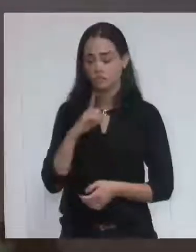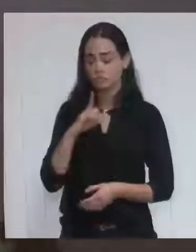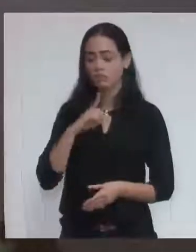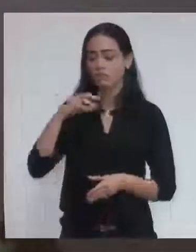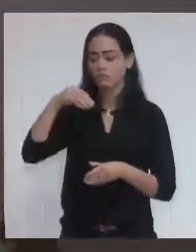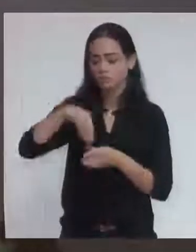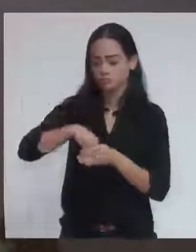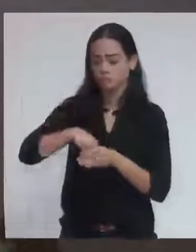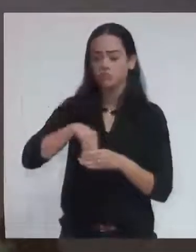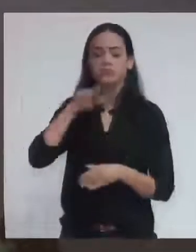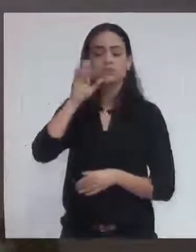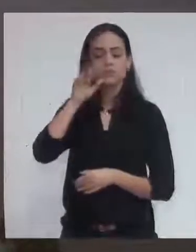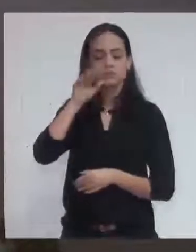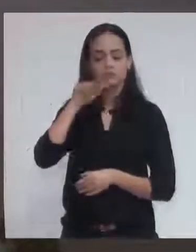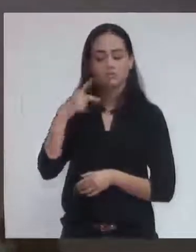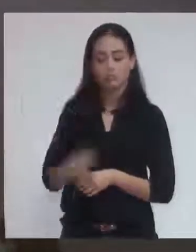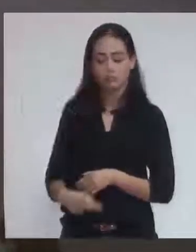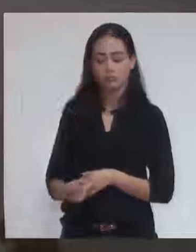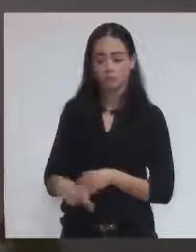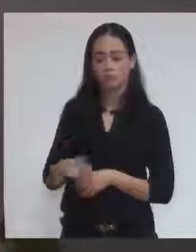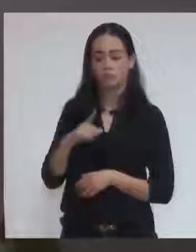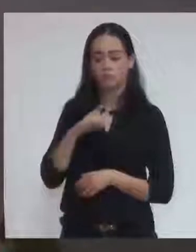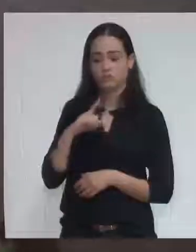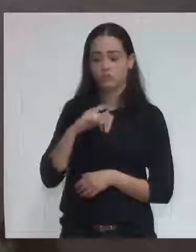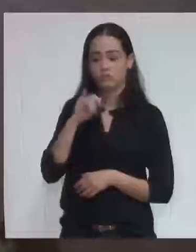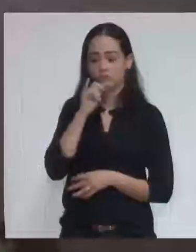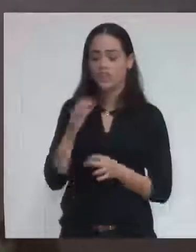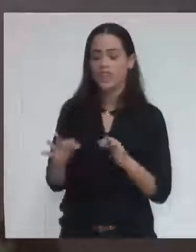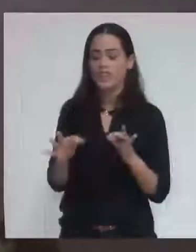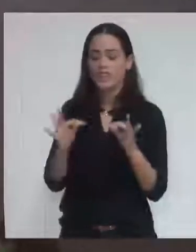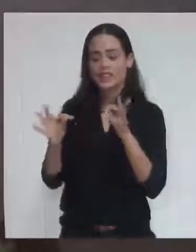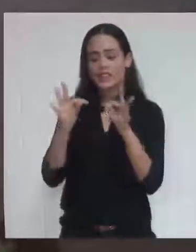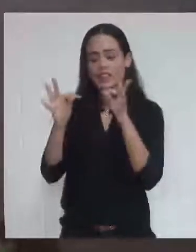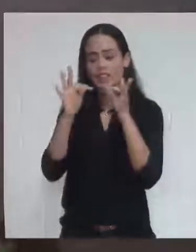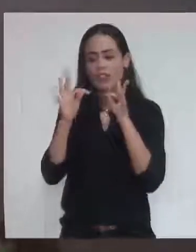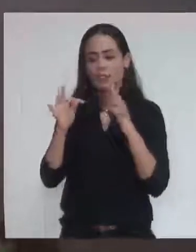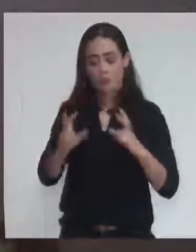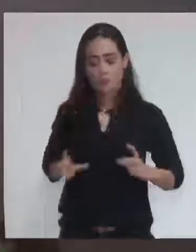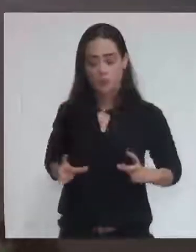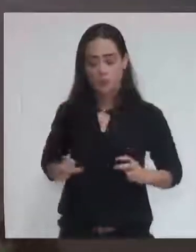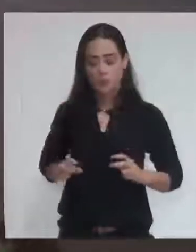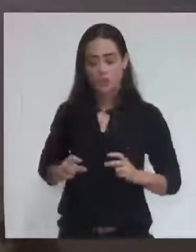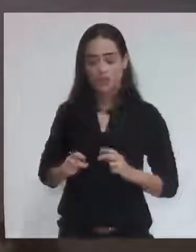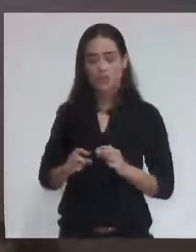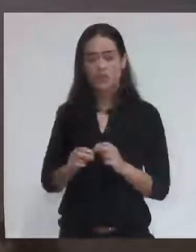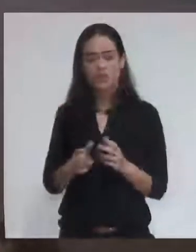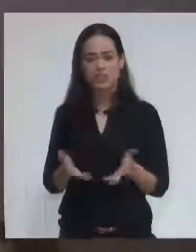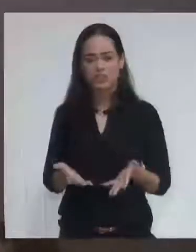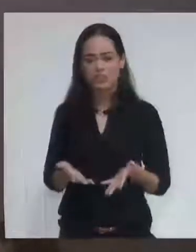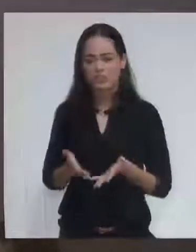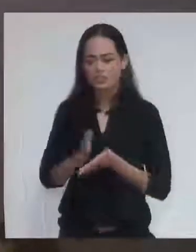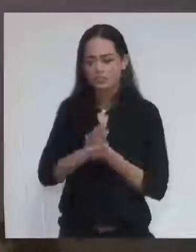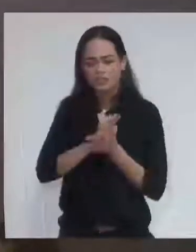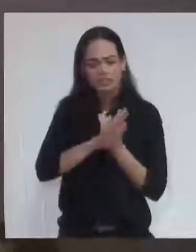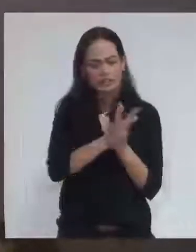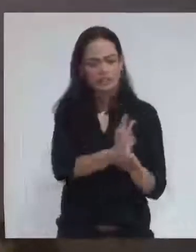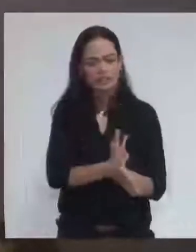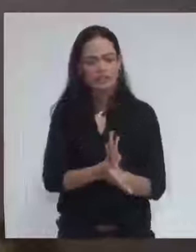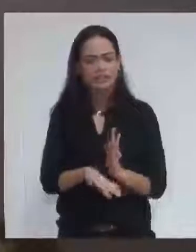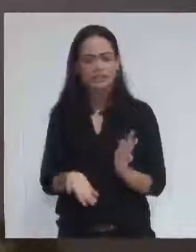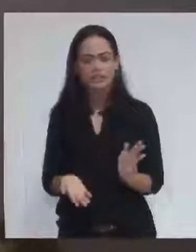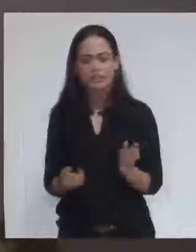Olha que absurdo isso. Você tem um funcionário com tratamento de câncer sendo ali humilhado, essa é a palavra, assediado